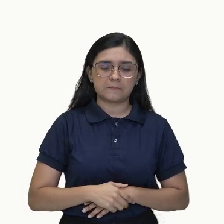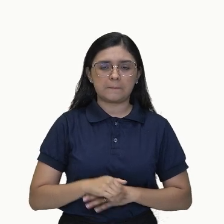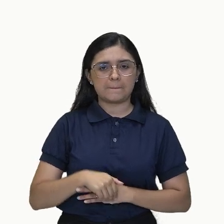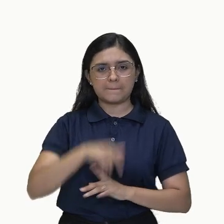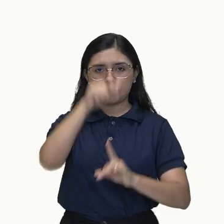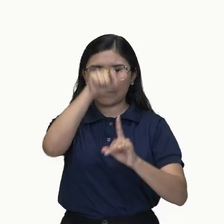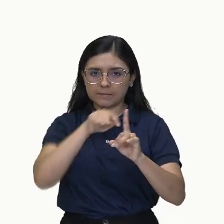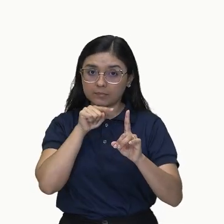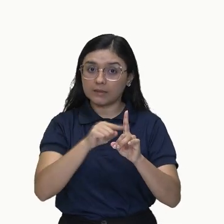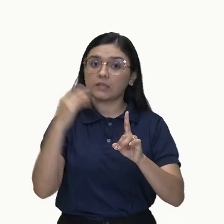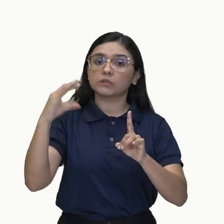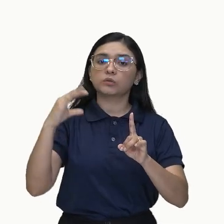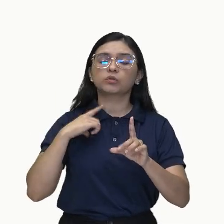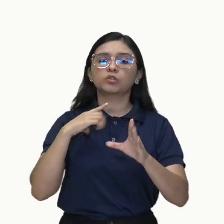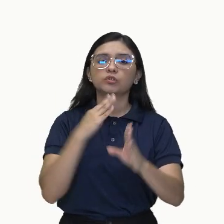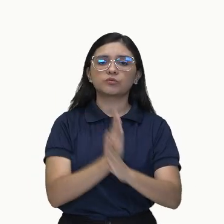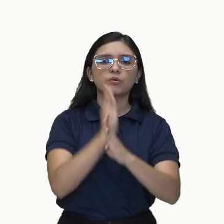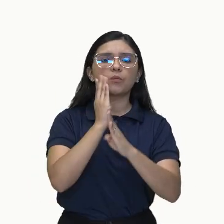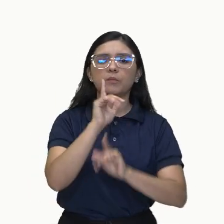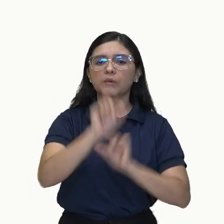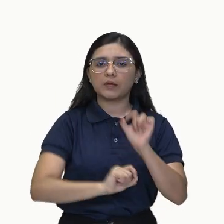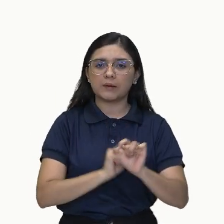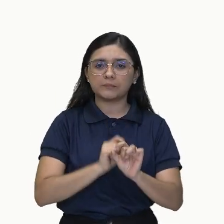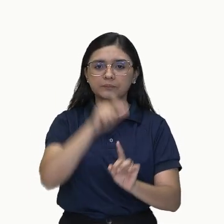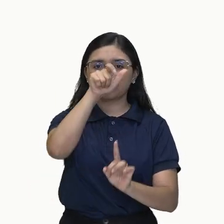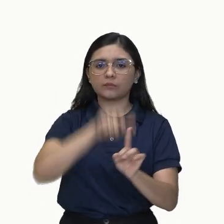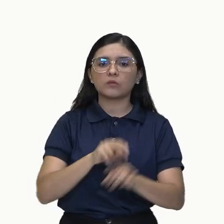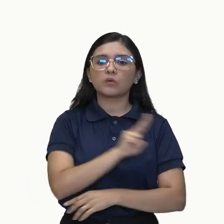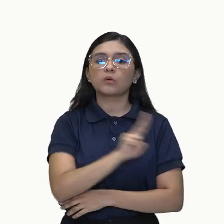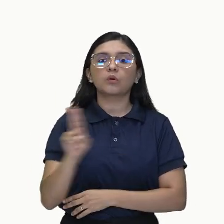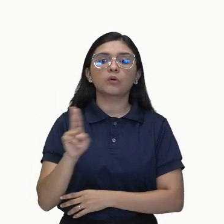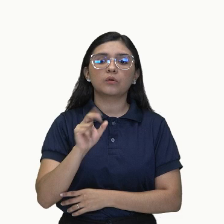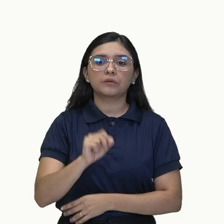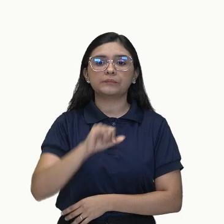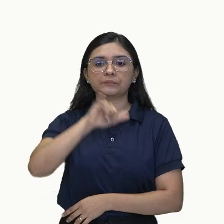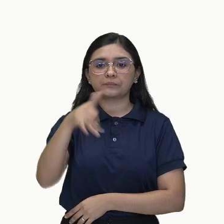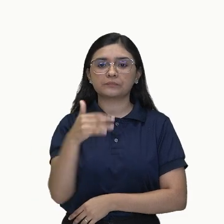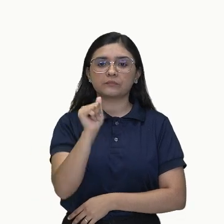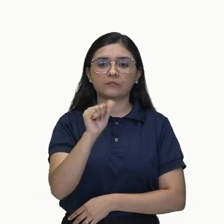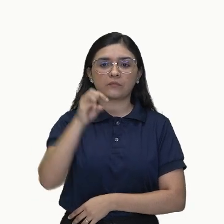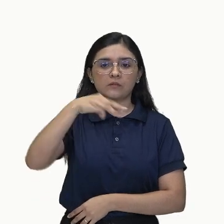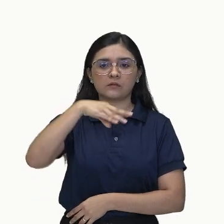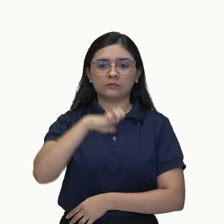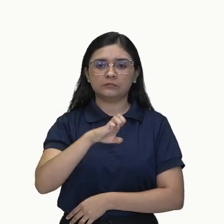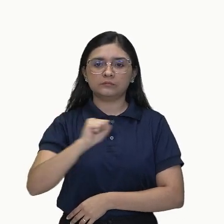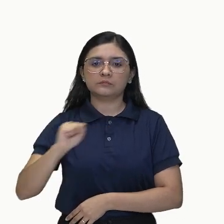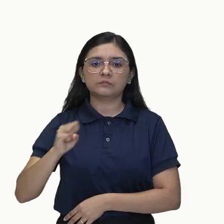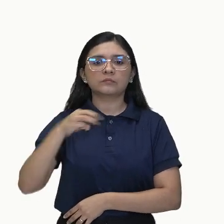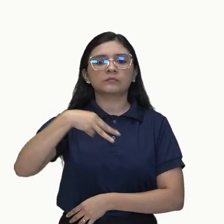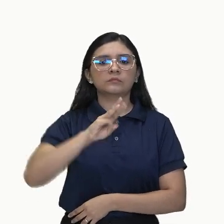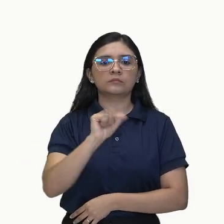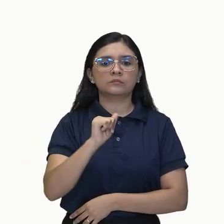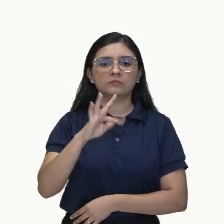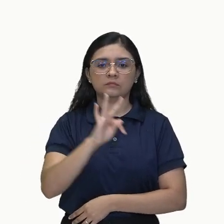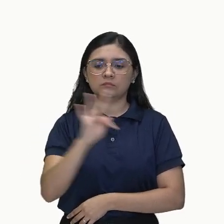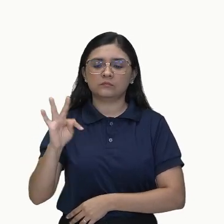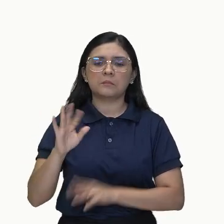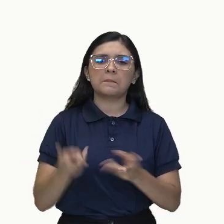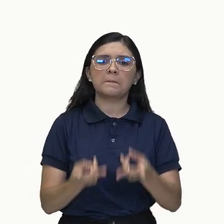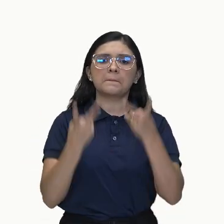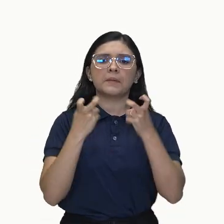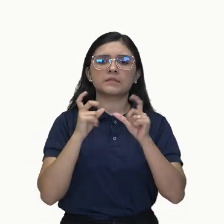uma grande descoberta é chamado de James Watt. Percebam que